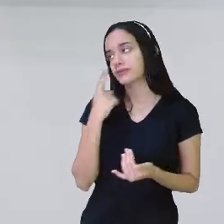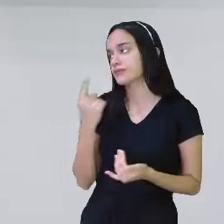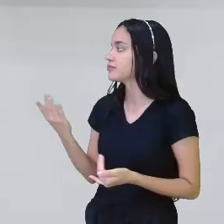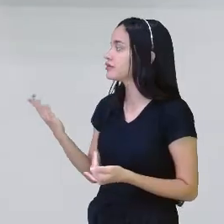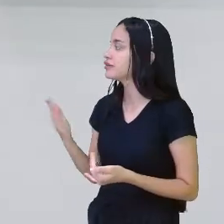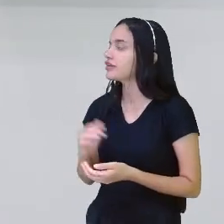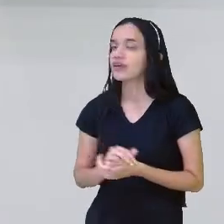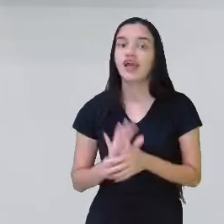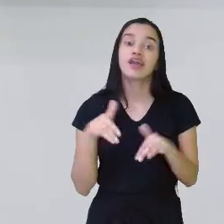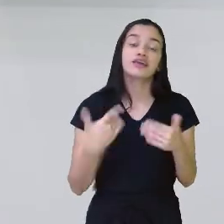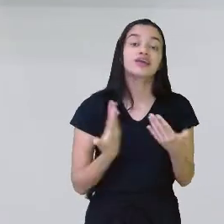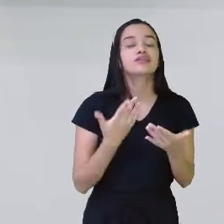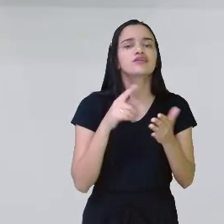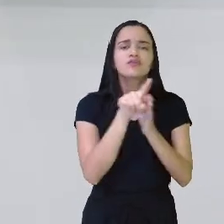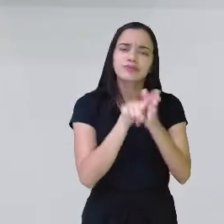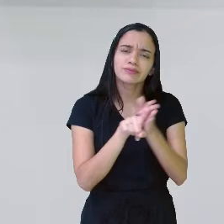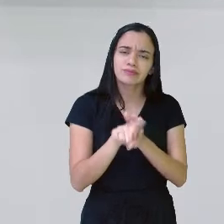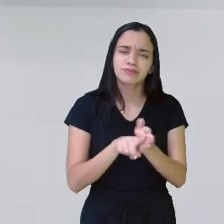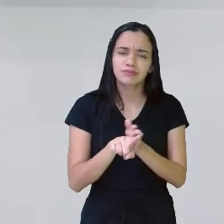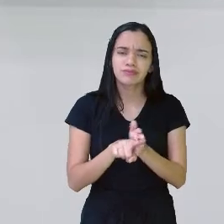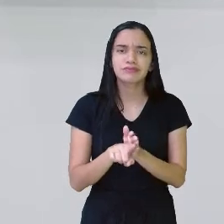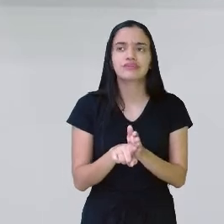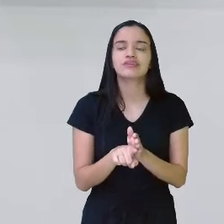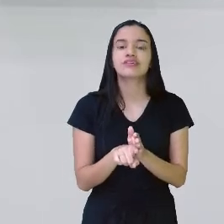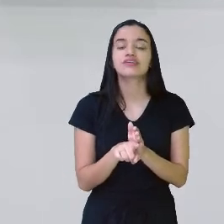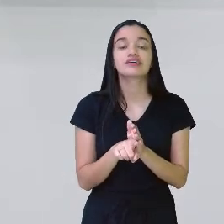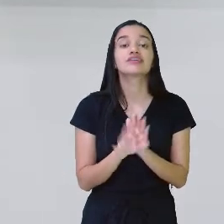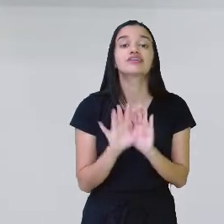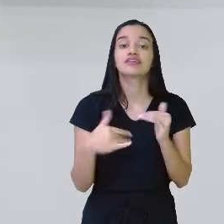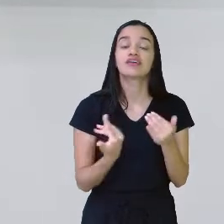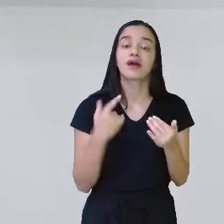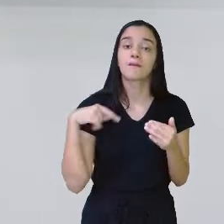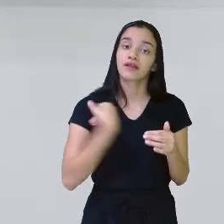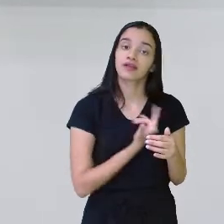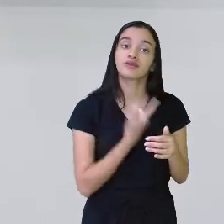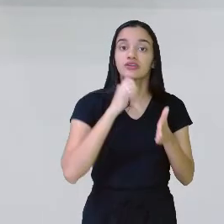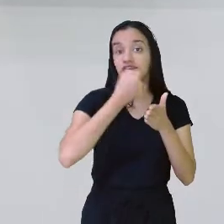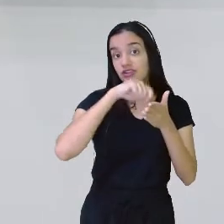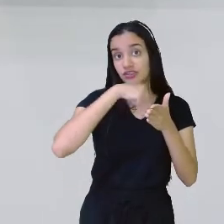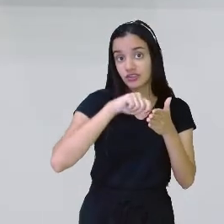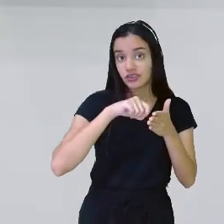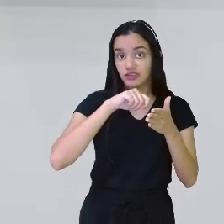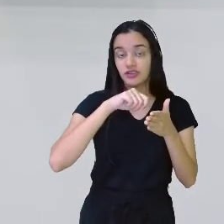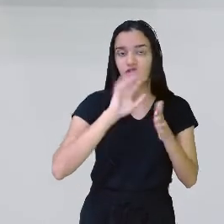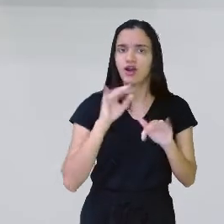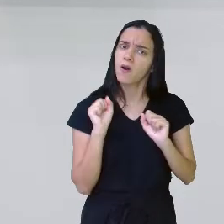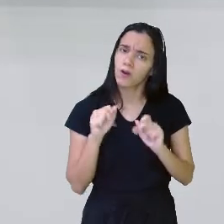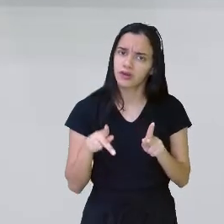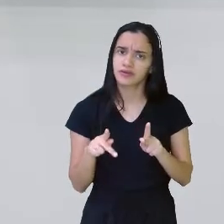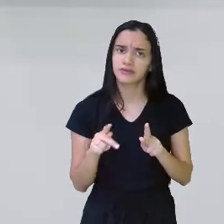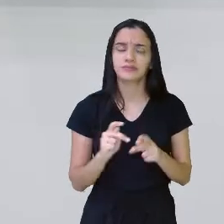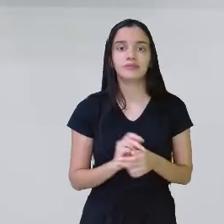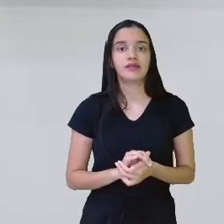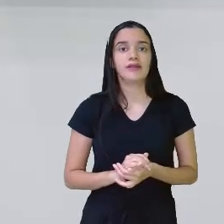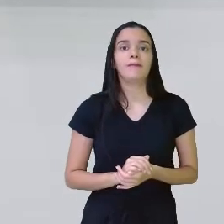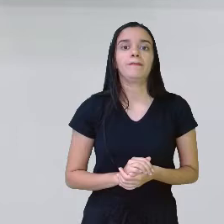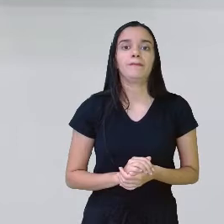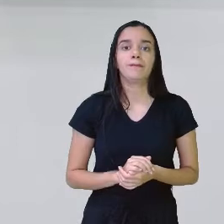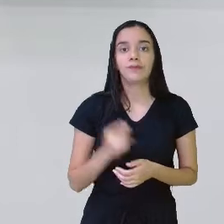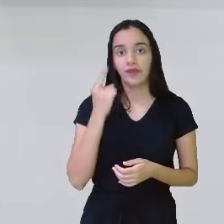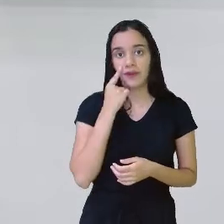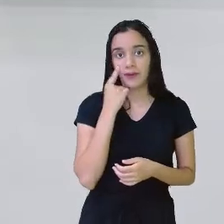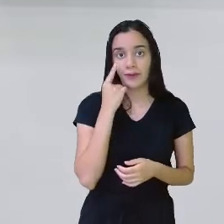E aí, essa pesquisa ela deve ser o próximo passo para que a gente escreva um artigo de opinião. Joia?